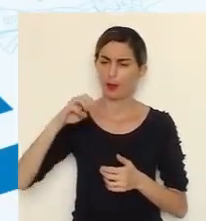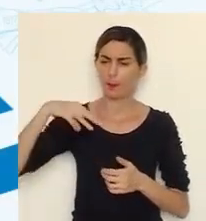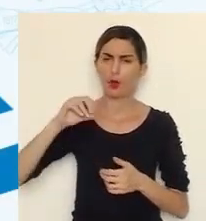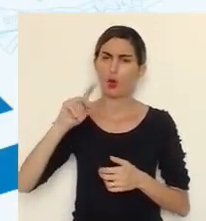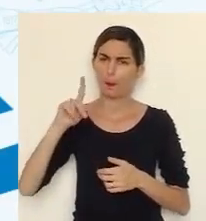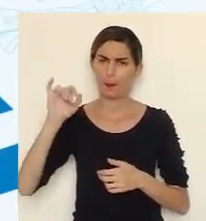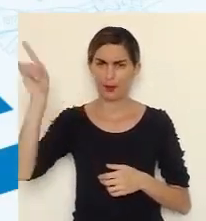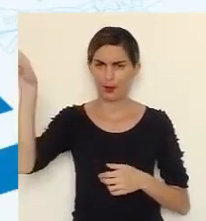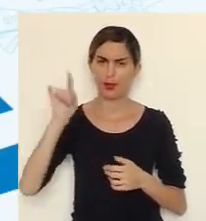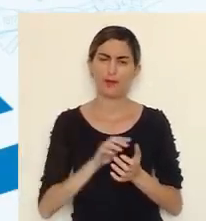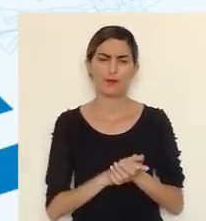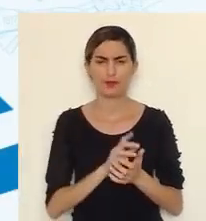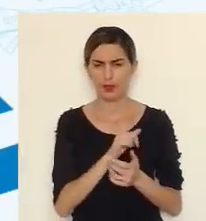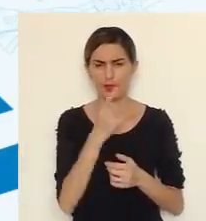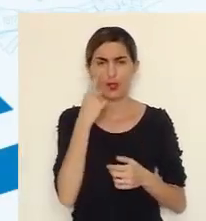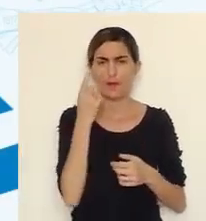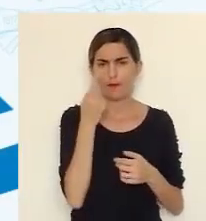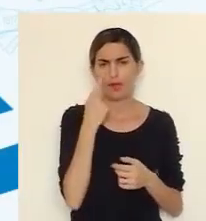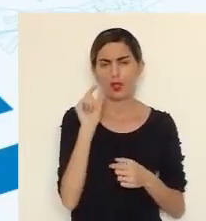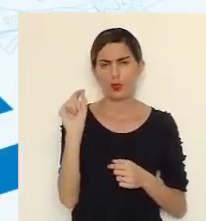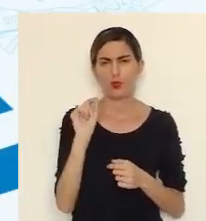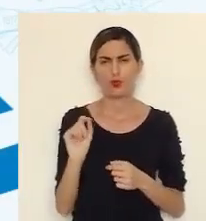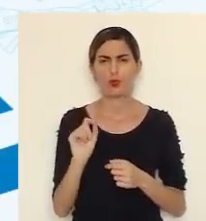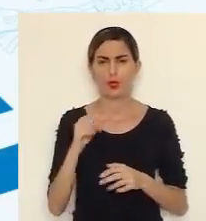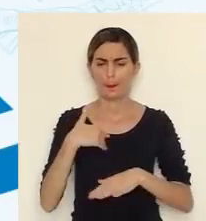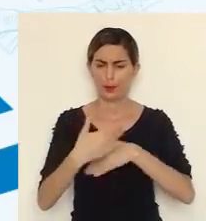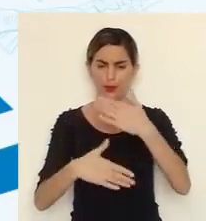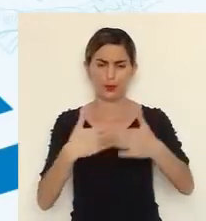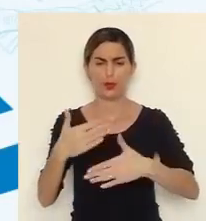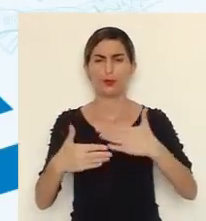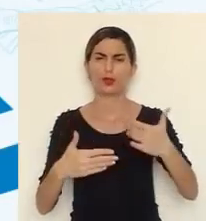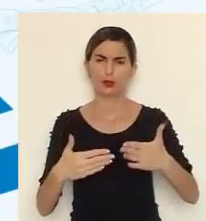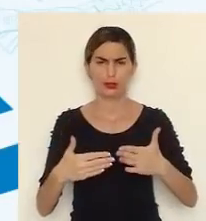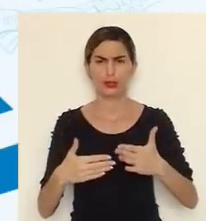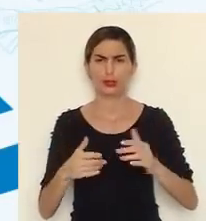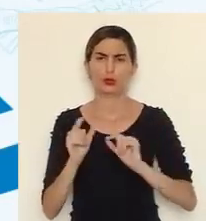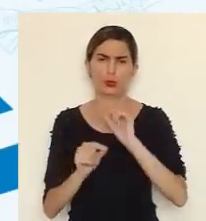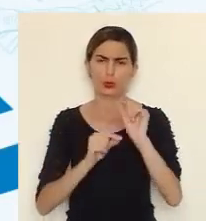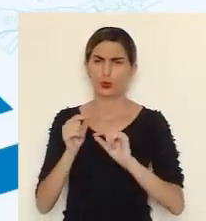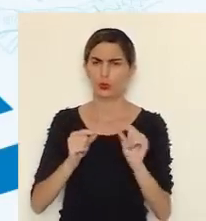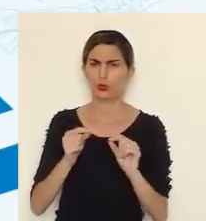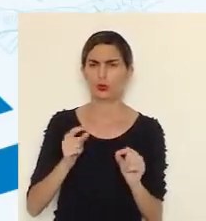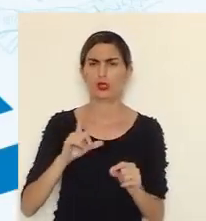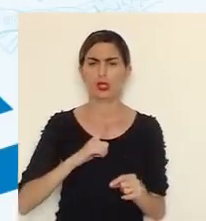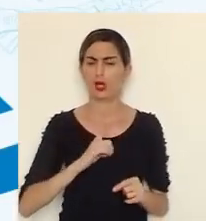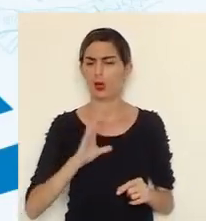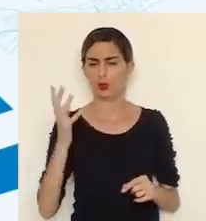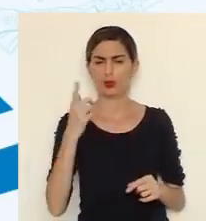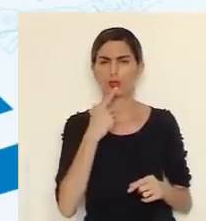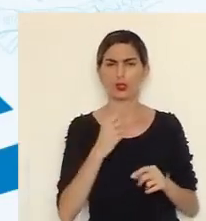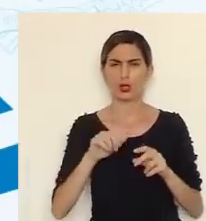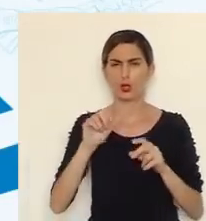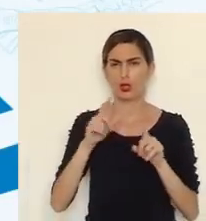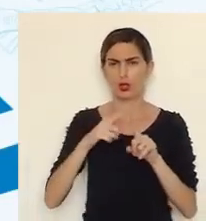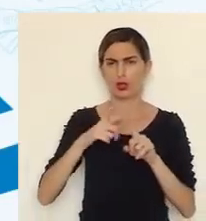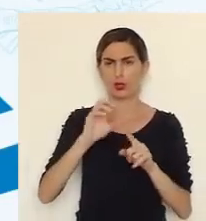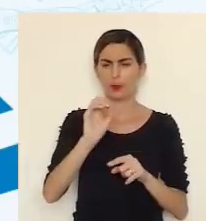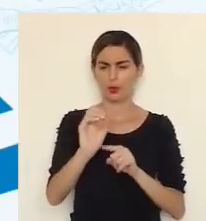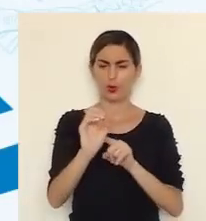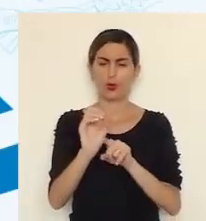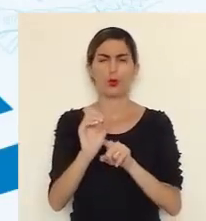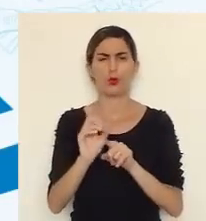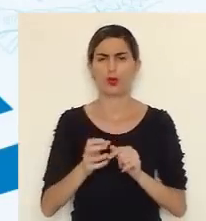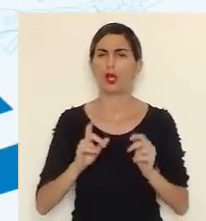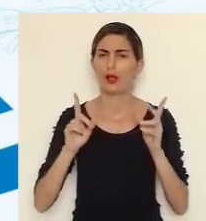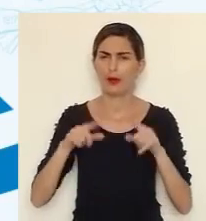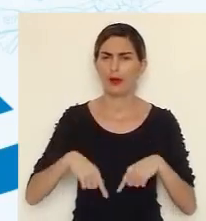EMOP. Lá no EMOP, você pode ver que a probabilidade de sangue, né, do tipo